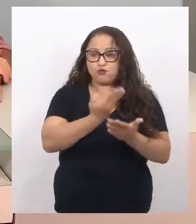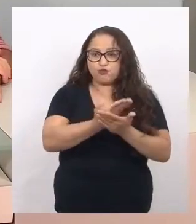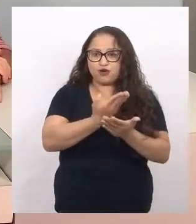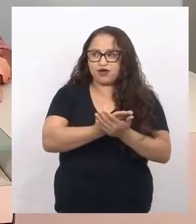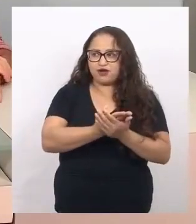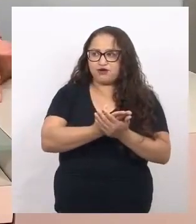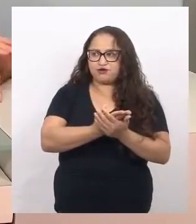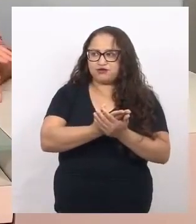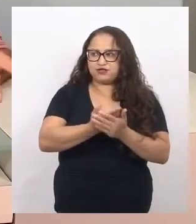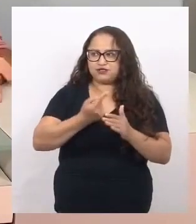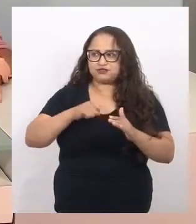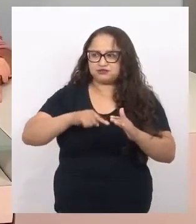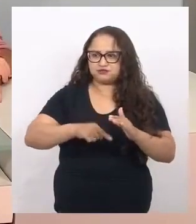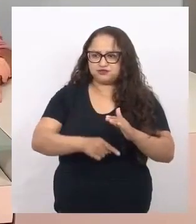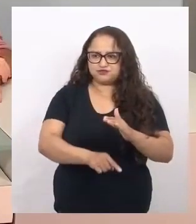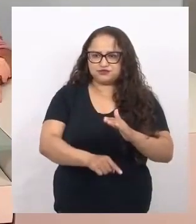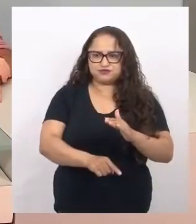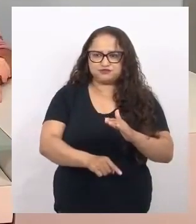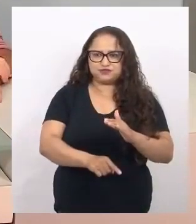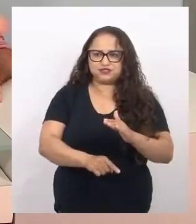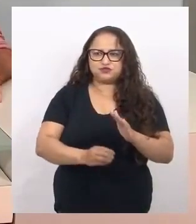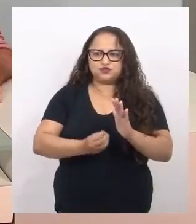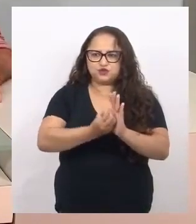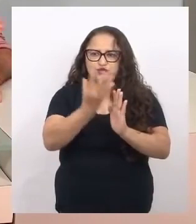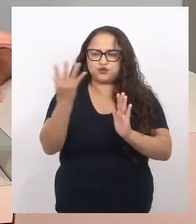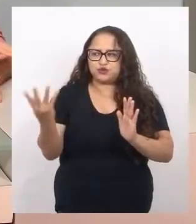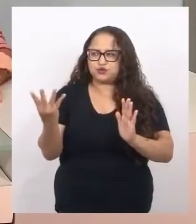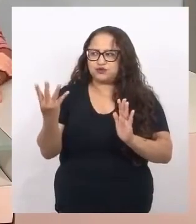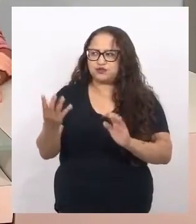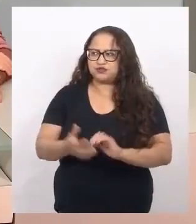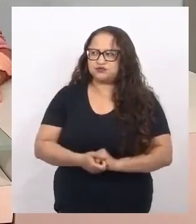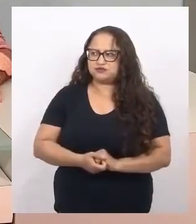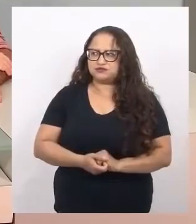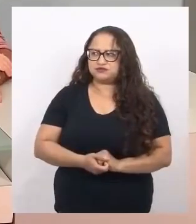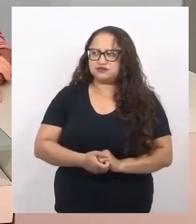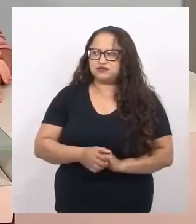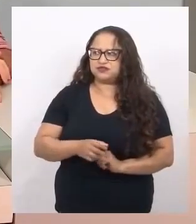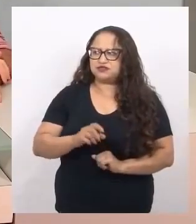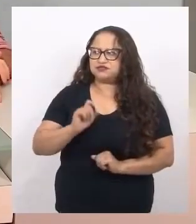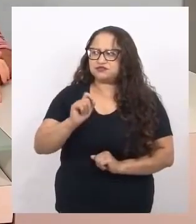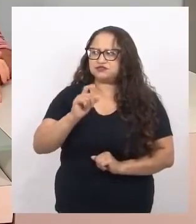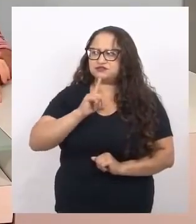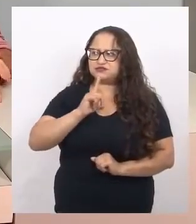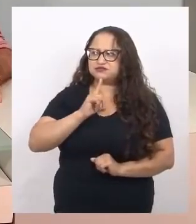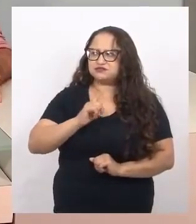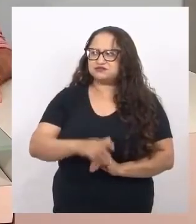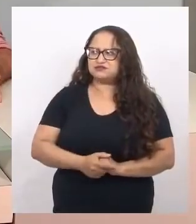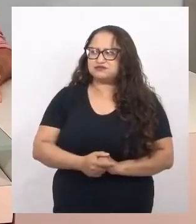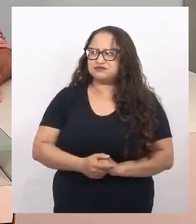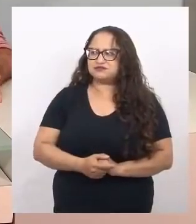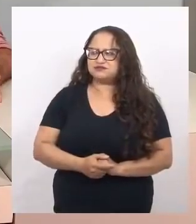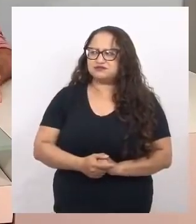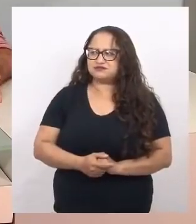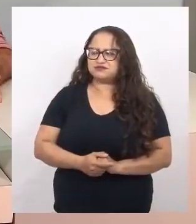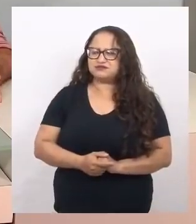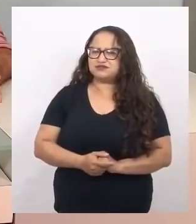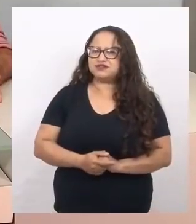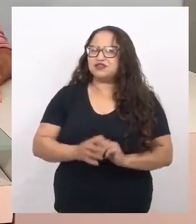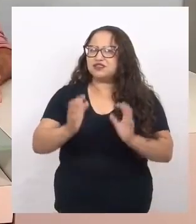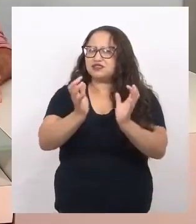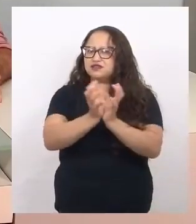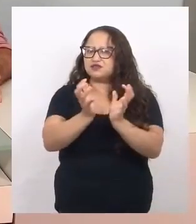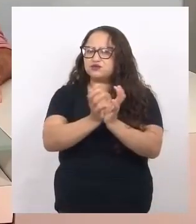um aprofundamento curricular de, vamos pensar, de sociologia, ele vai estar na turma